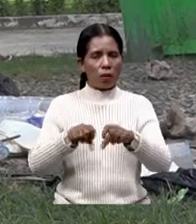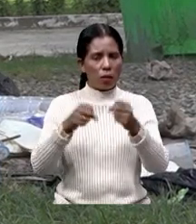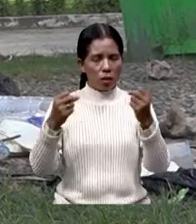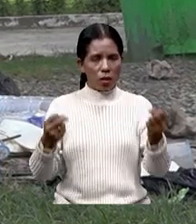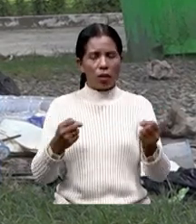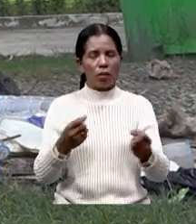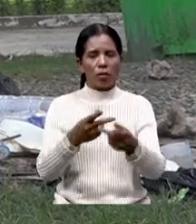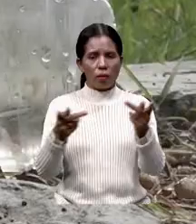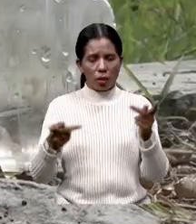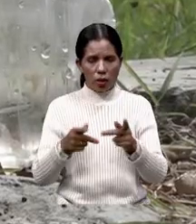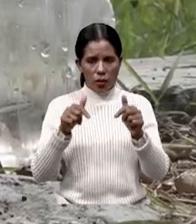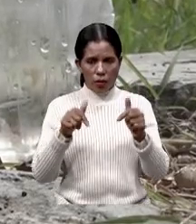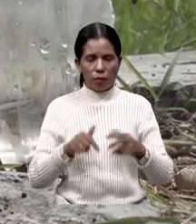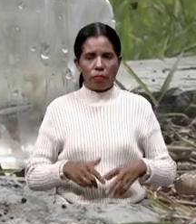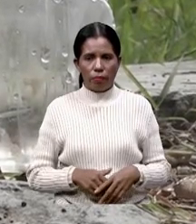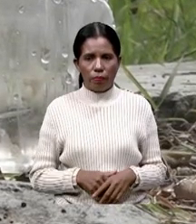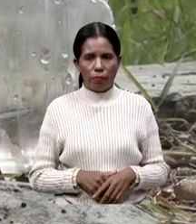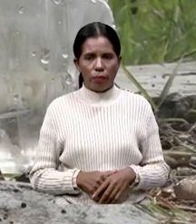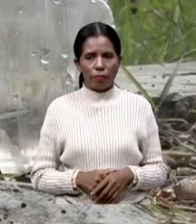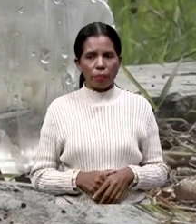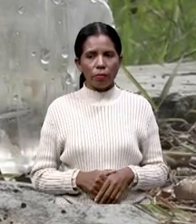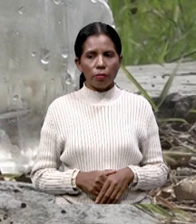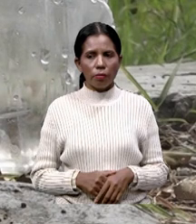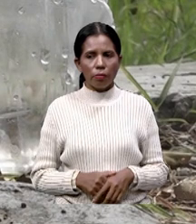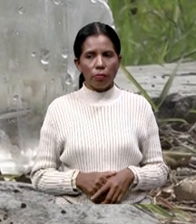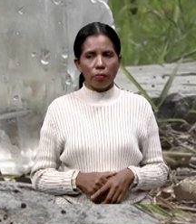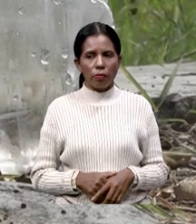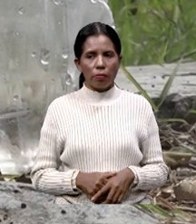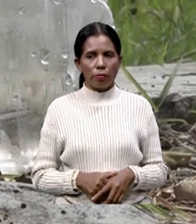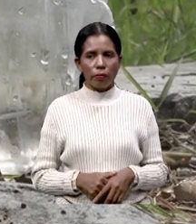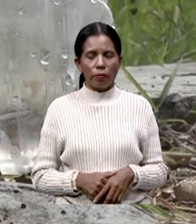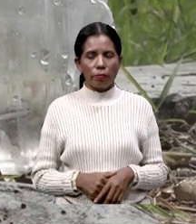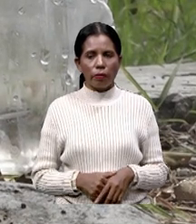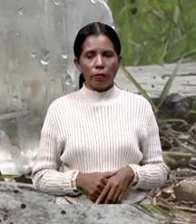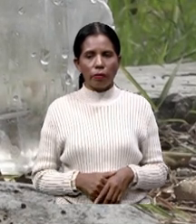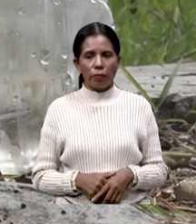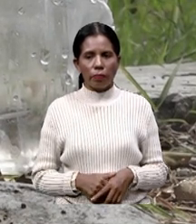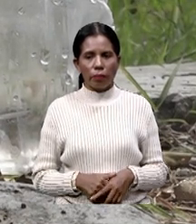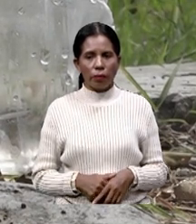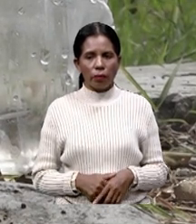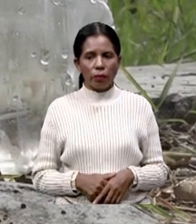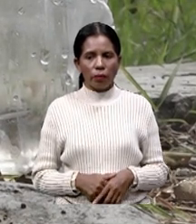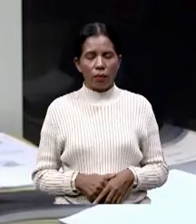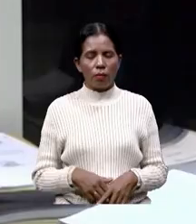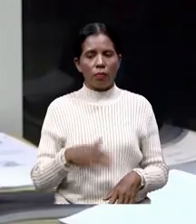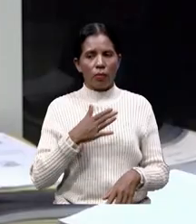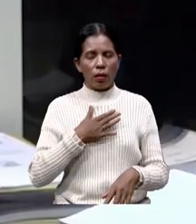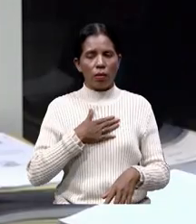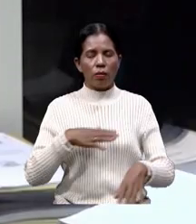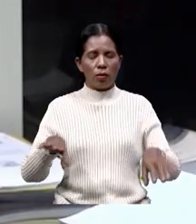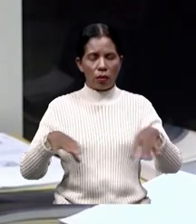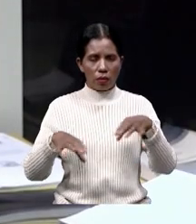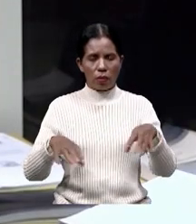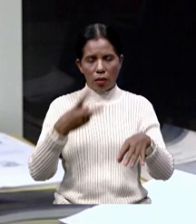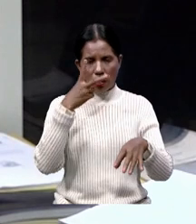e harai jane. Ami serviço durante